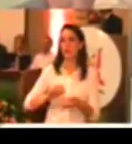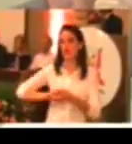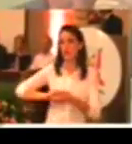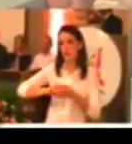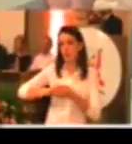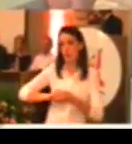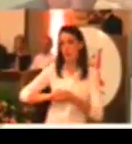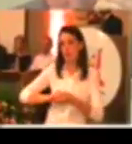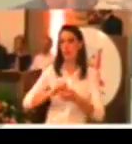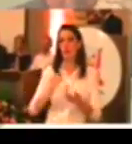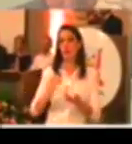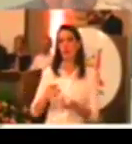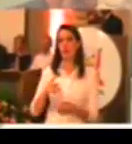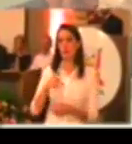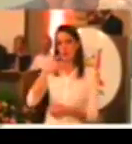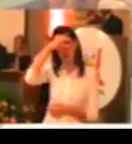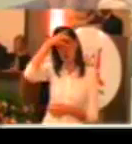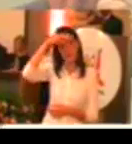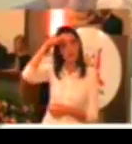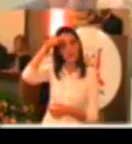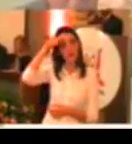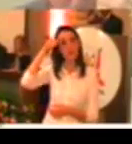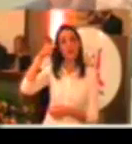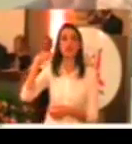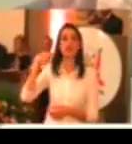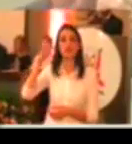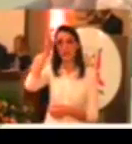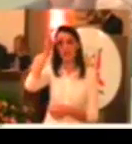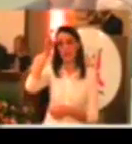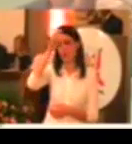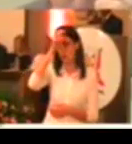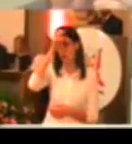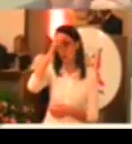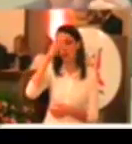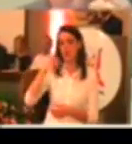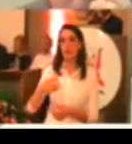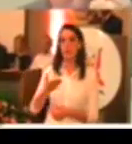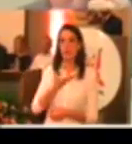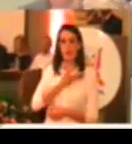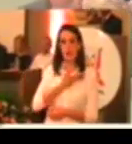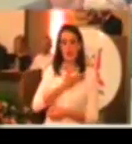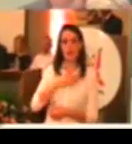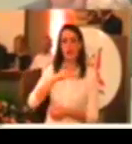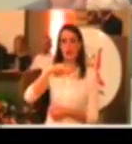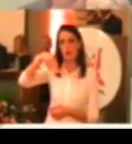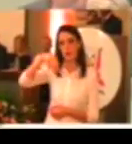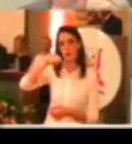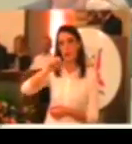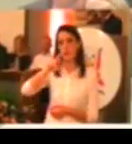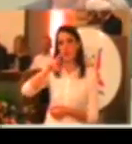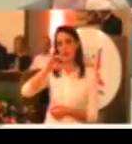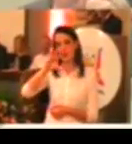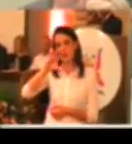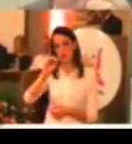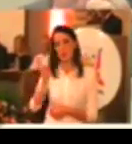Igualmente cumprimento o prefeito municipal, caro amigo Márcio Burigo.